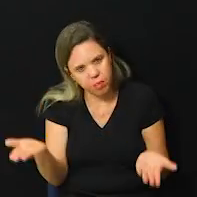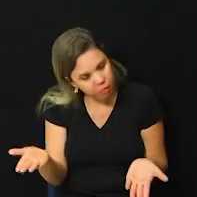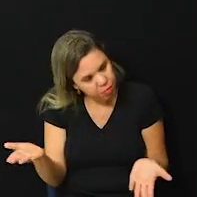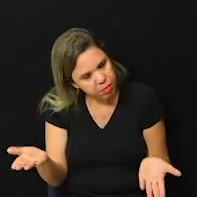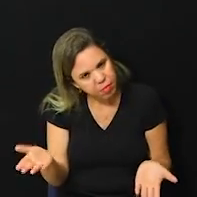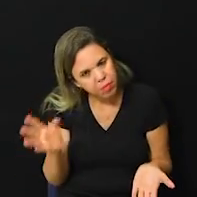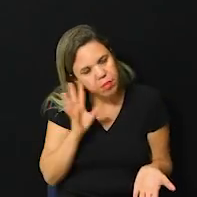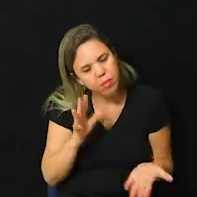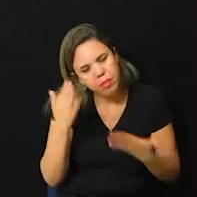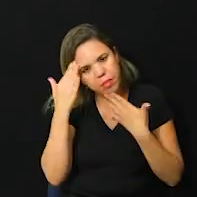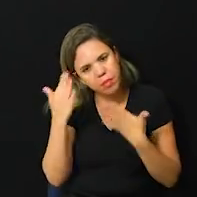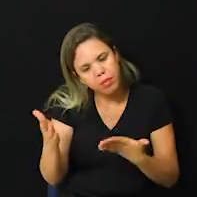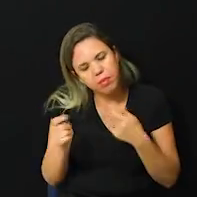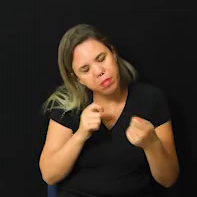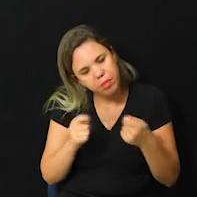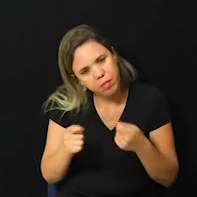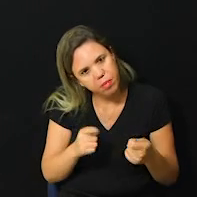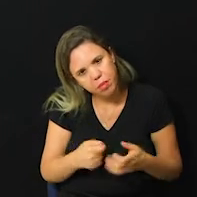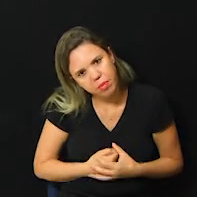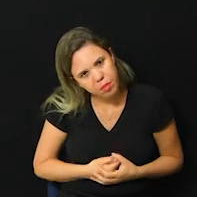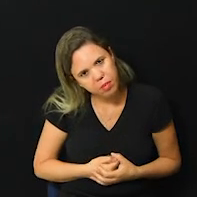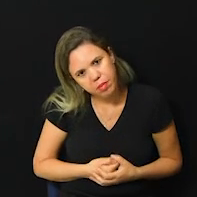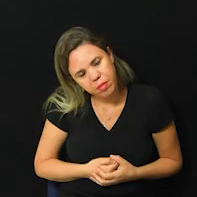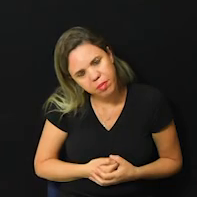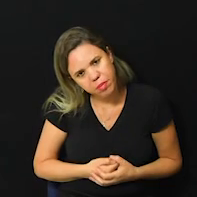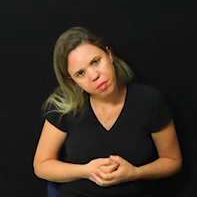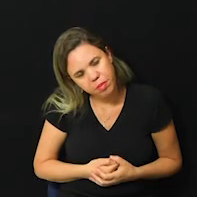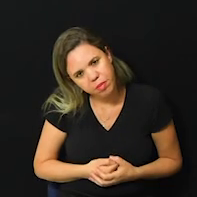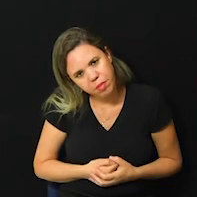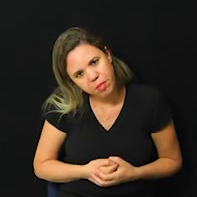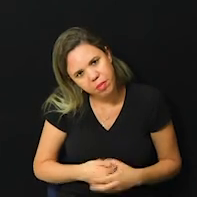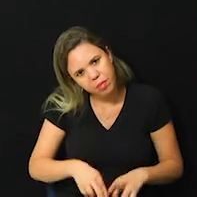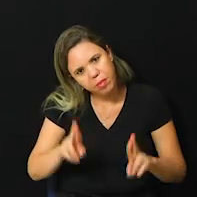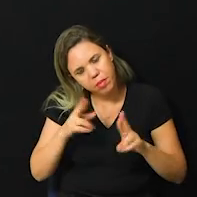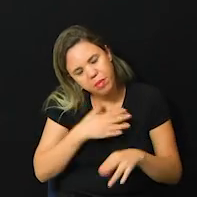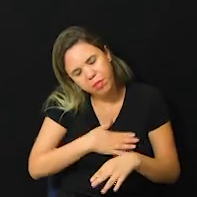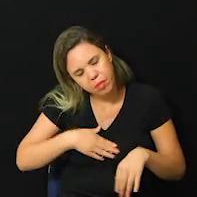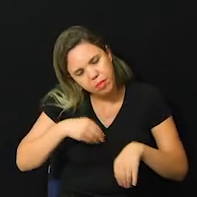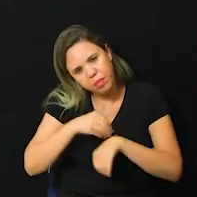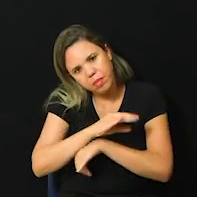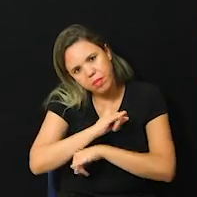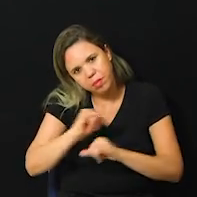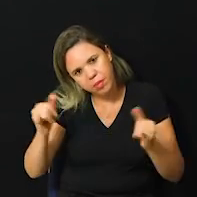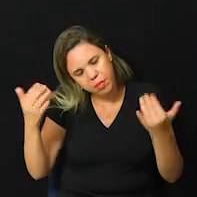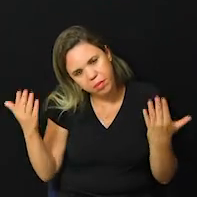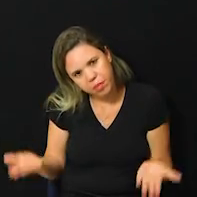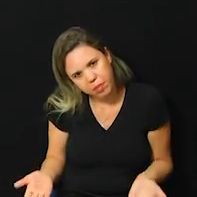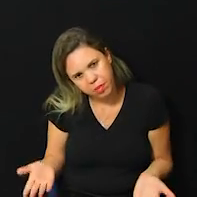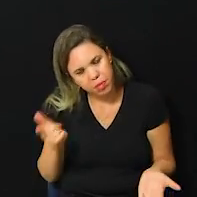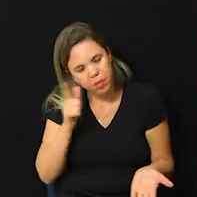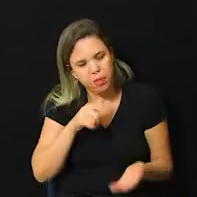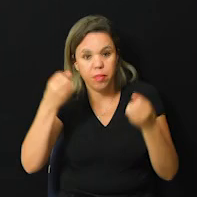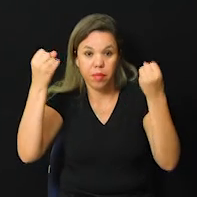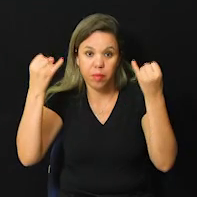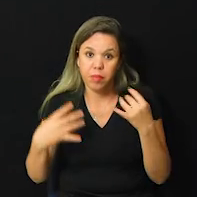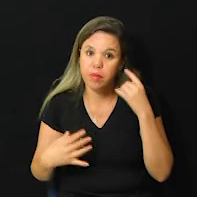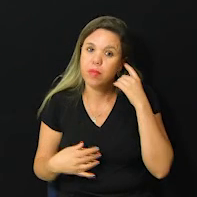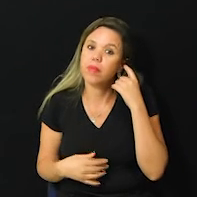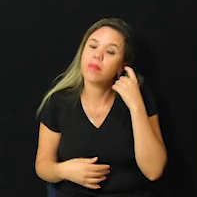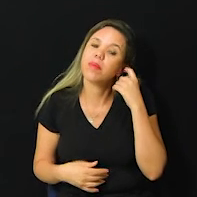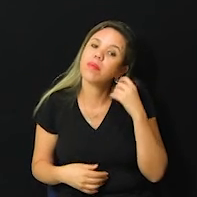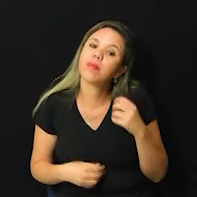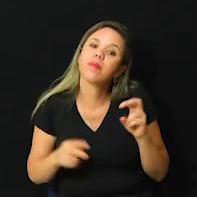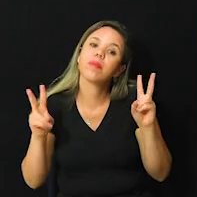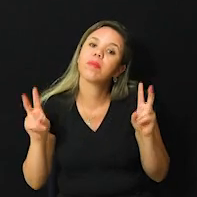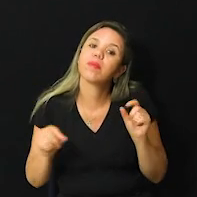sua experiência muito obrigado pela entrevista imagina espero que vocês tenham gostado que eu tenho conseguido